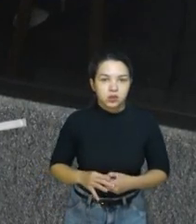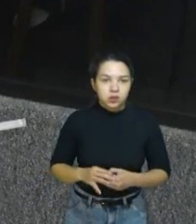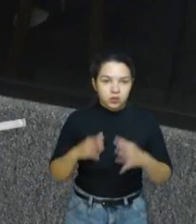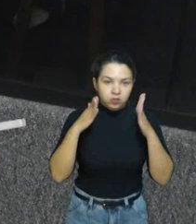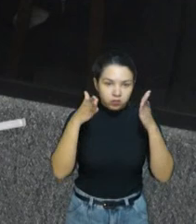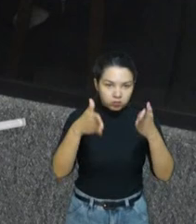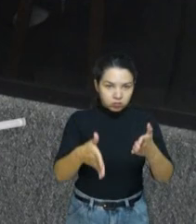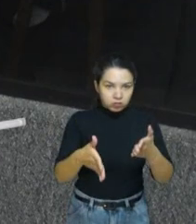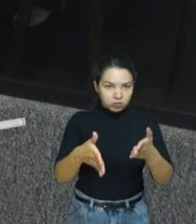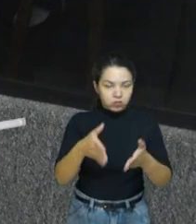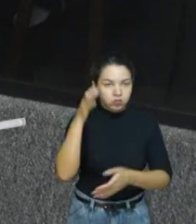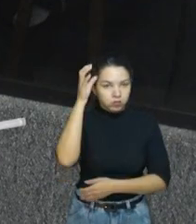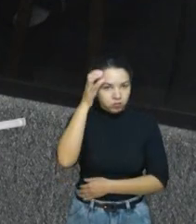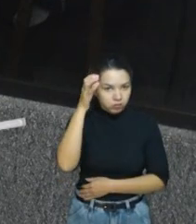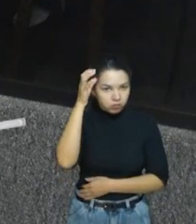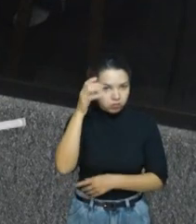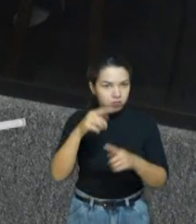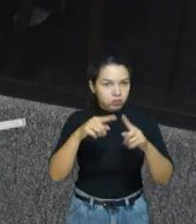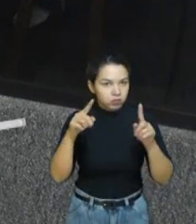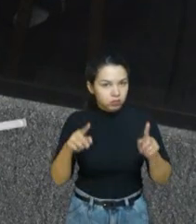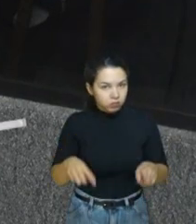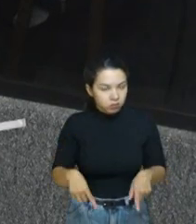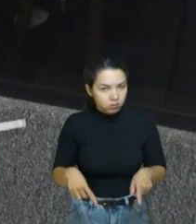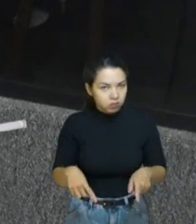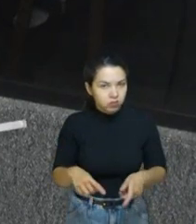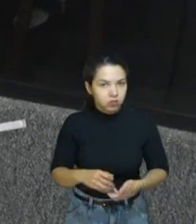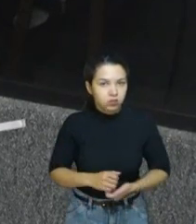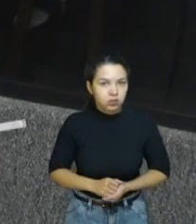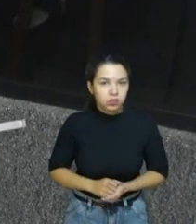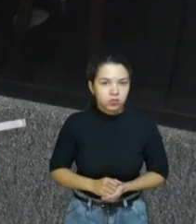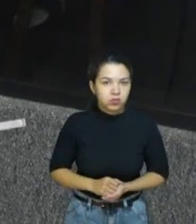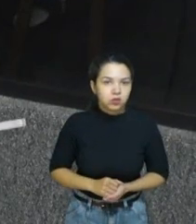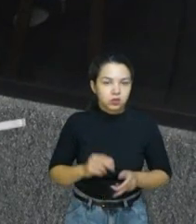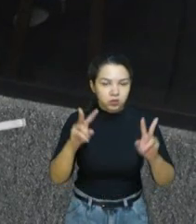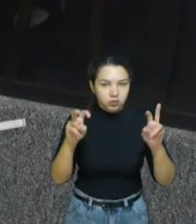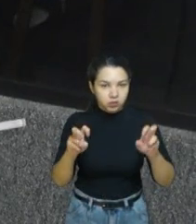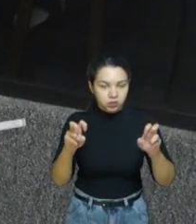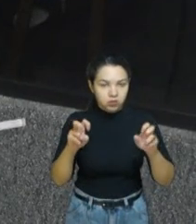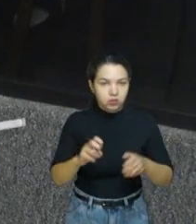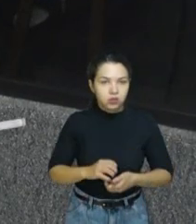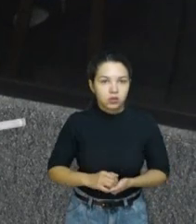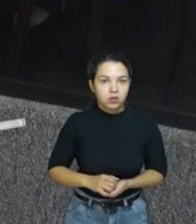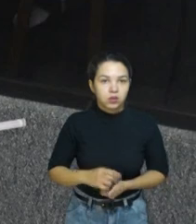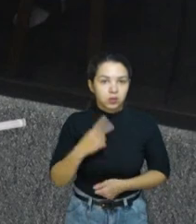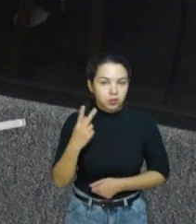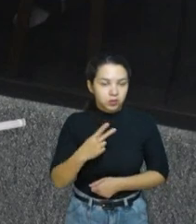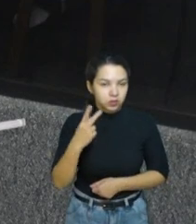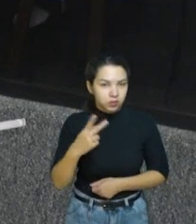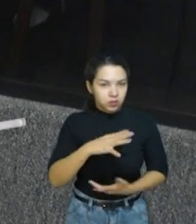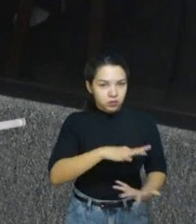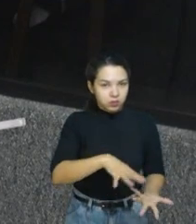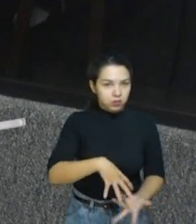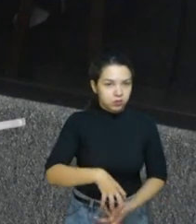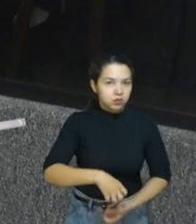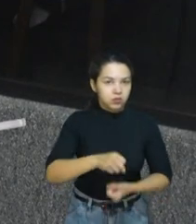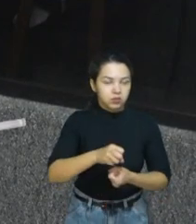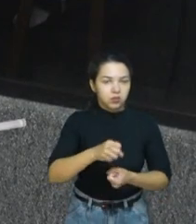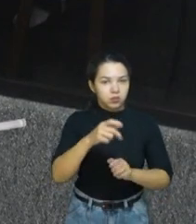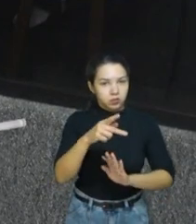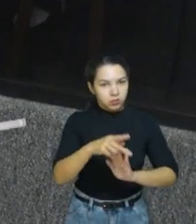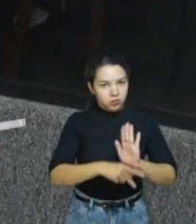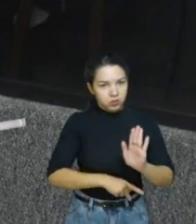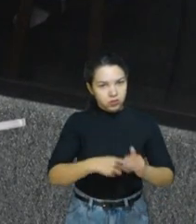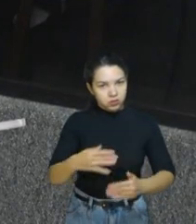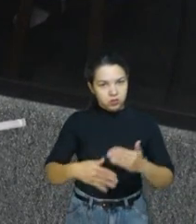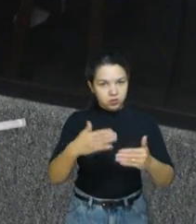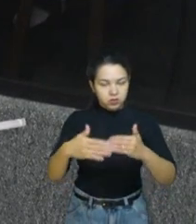à conscientização dos servidores, funcionários e visitantes no que tange à aplicação das políticas de sustentabilidade para os projetos